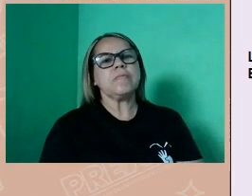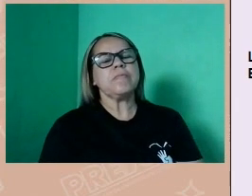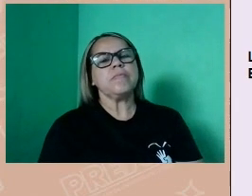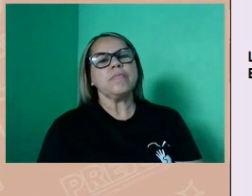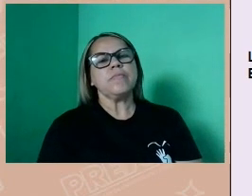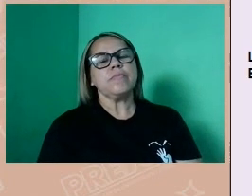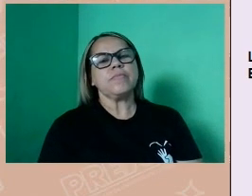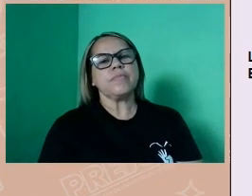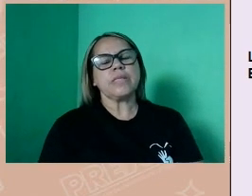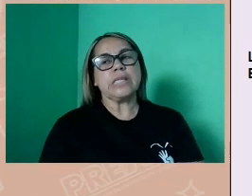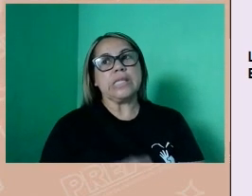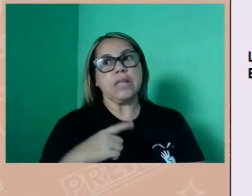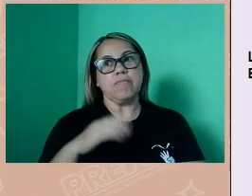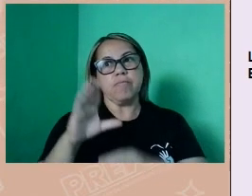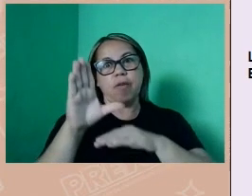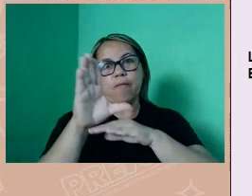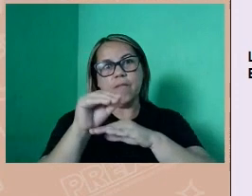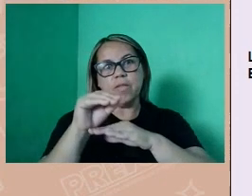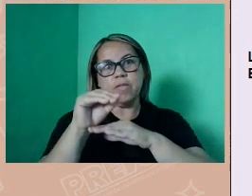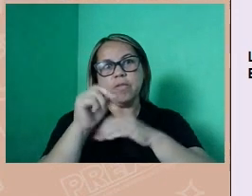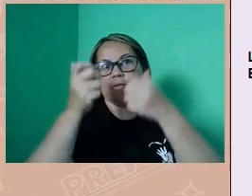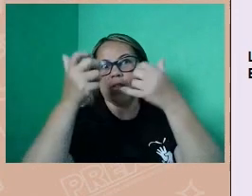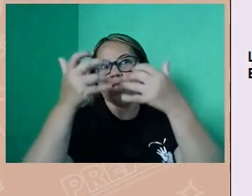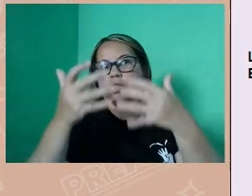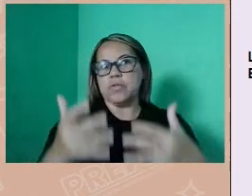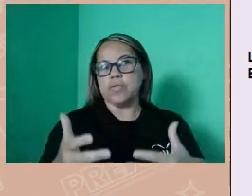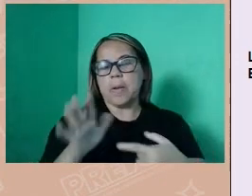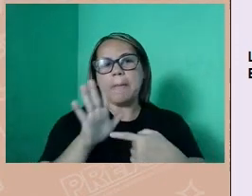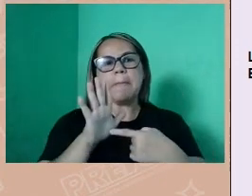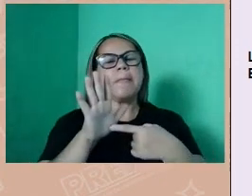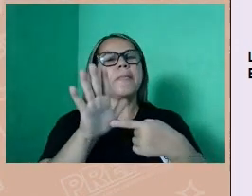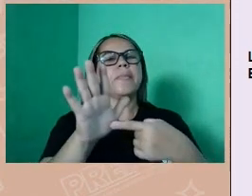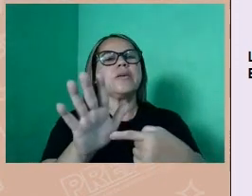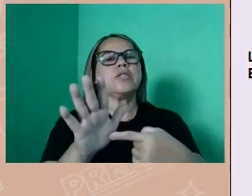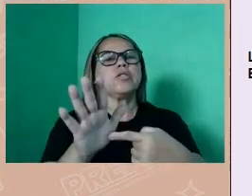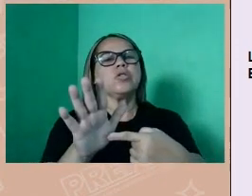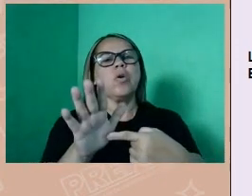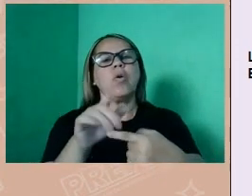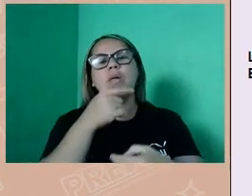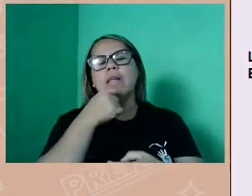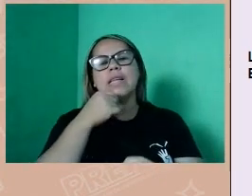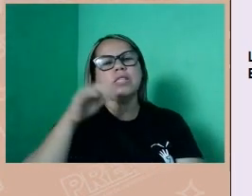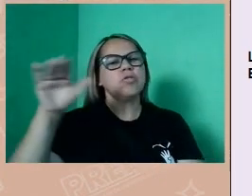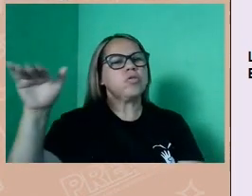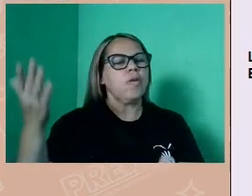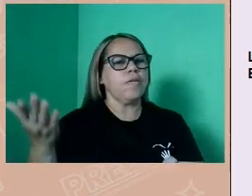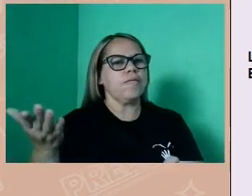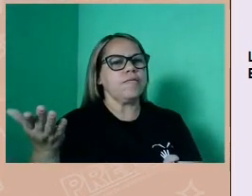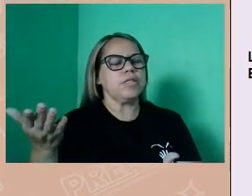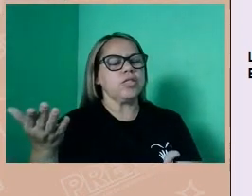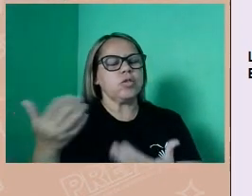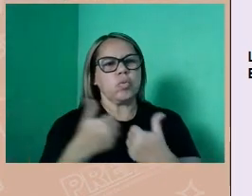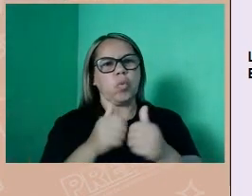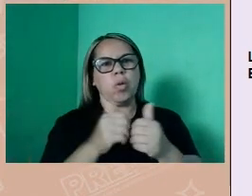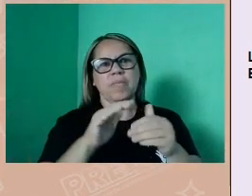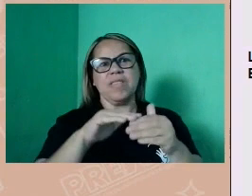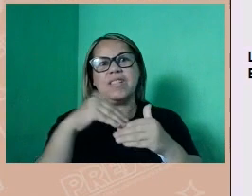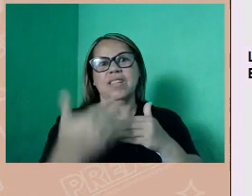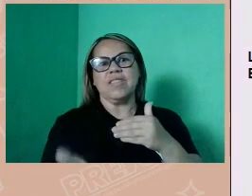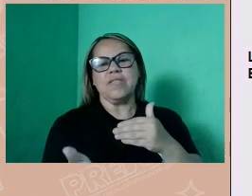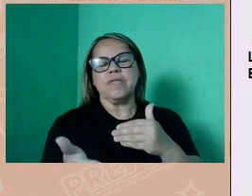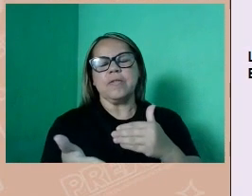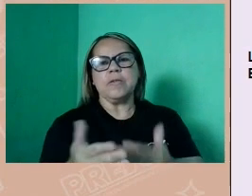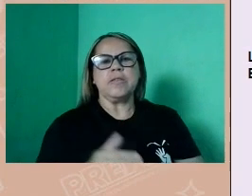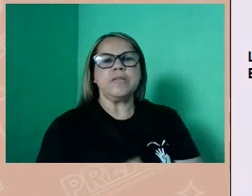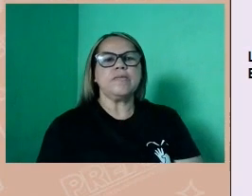escreveu o fotógrafo que foi quem registrou aí os meninos surfando no ônibus the loucos do surf ou